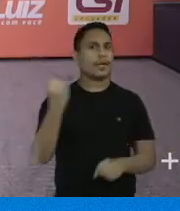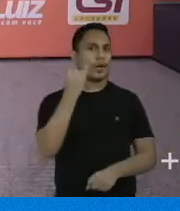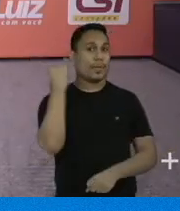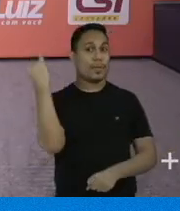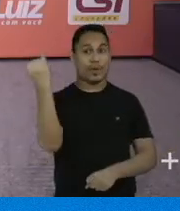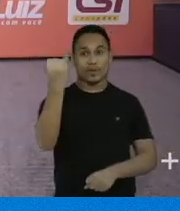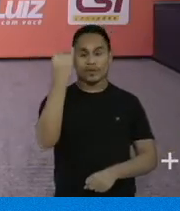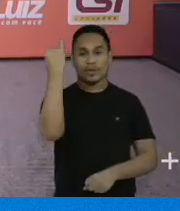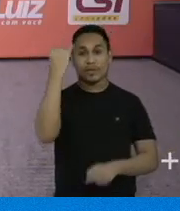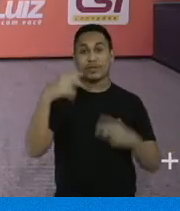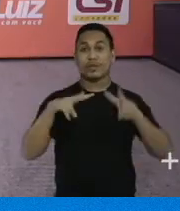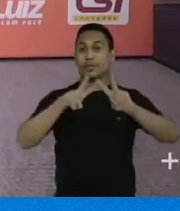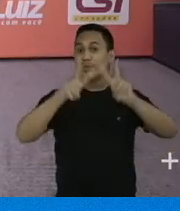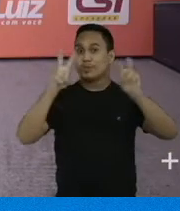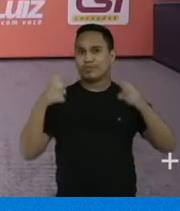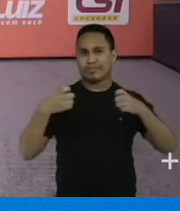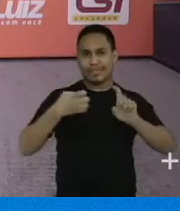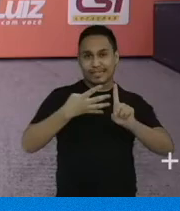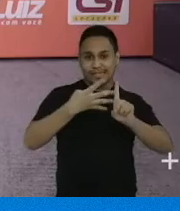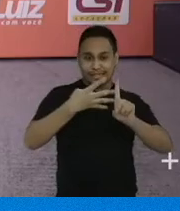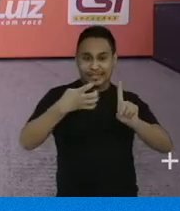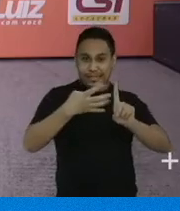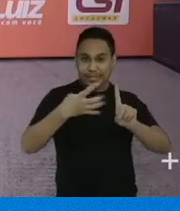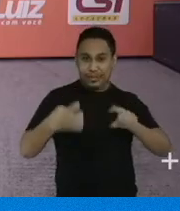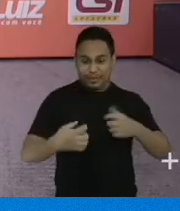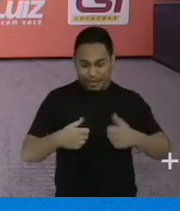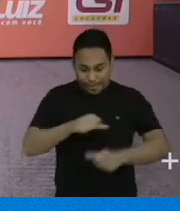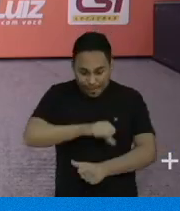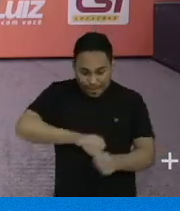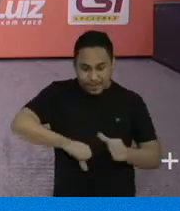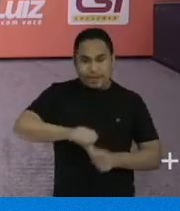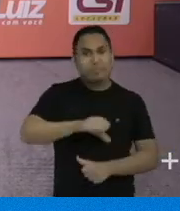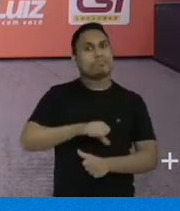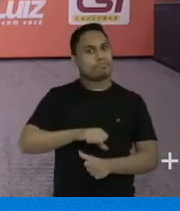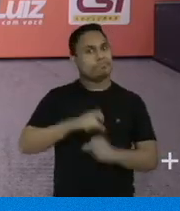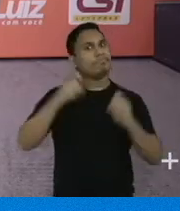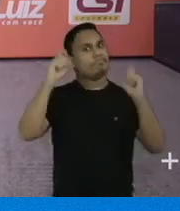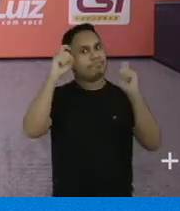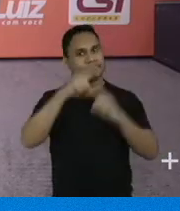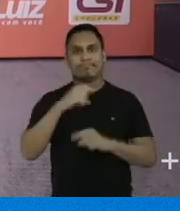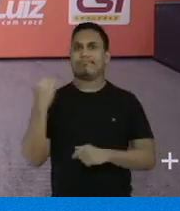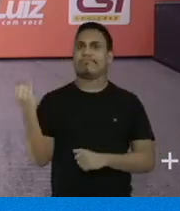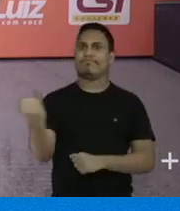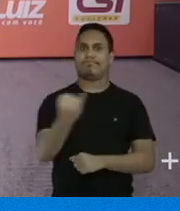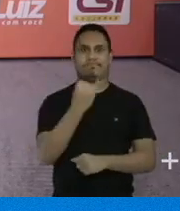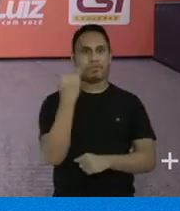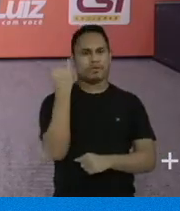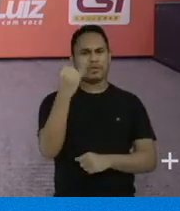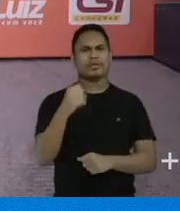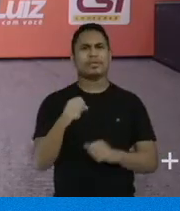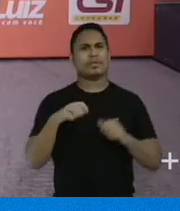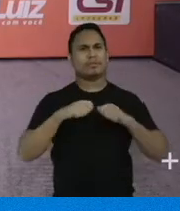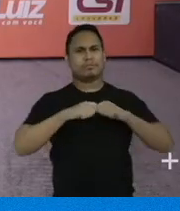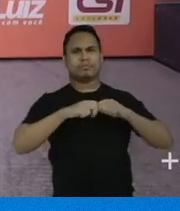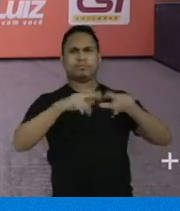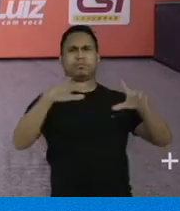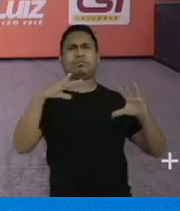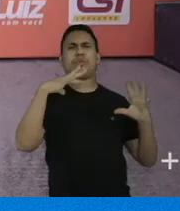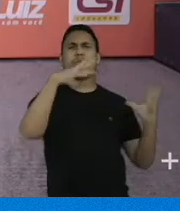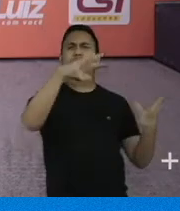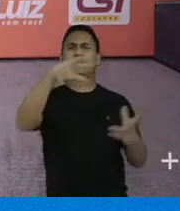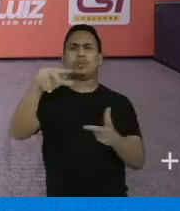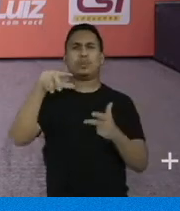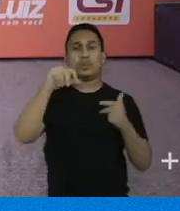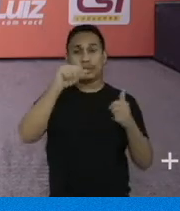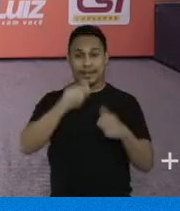síndrome metabólica e uma grande epidemia mundial. Vocês sabiam que essa patologia